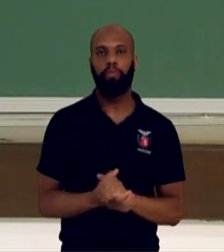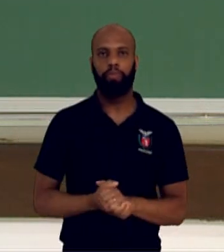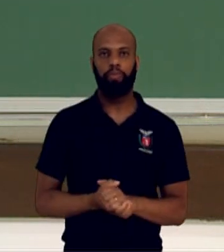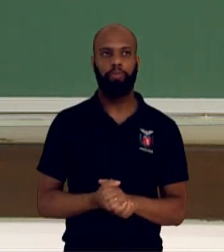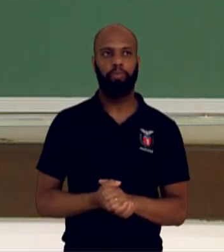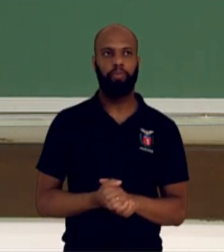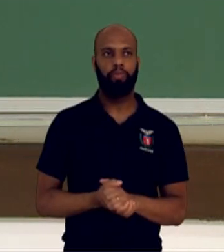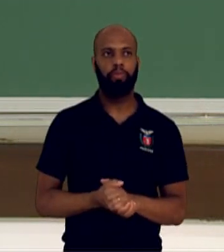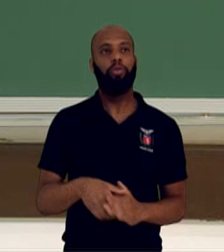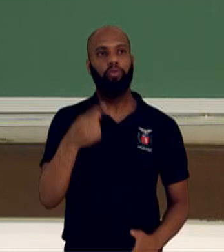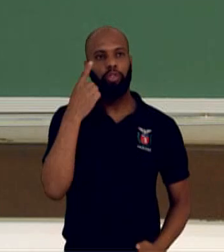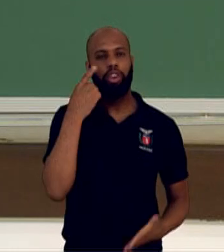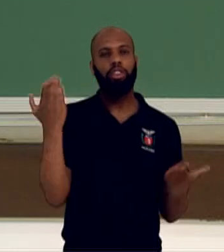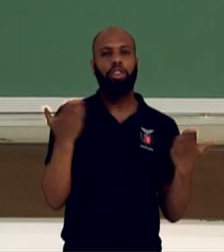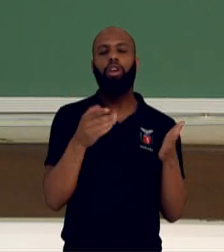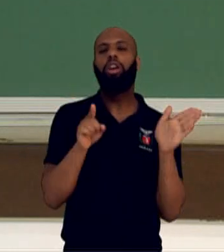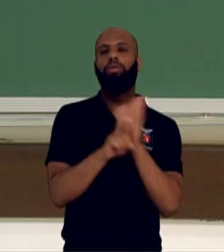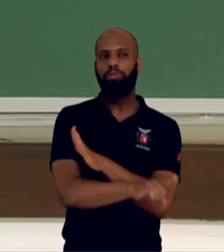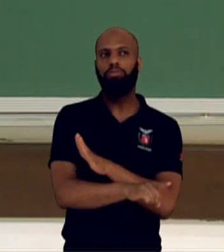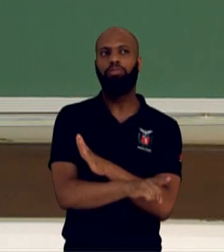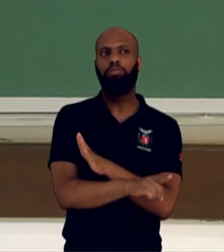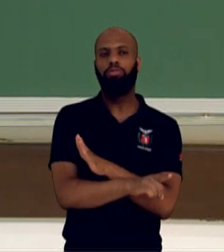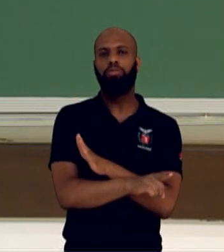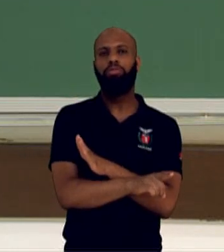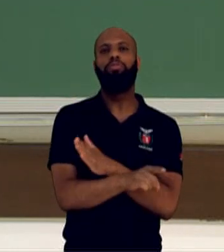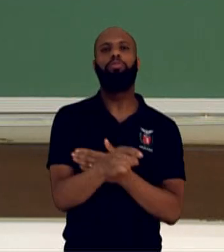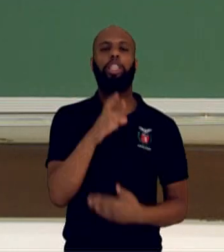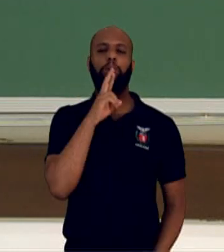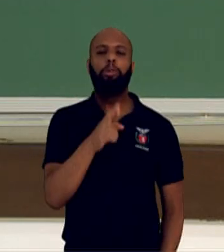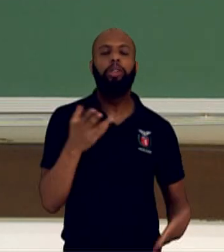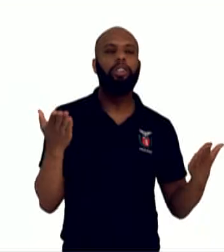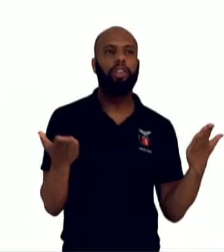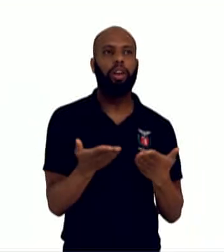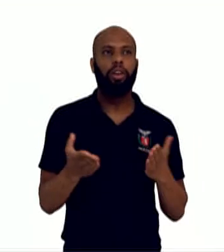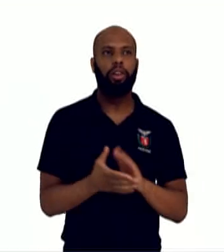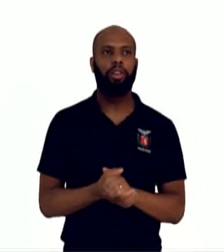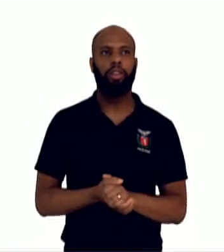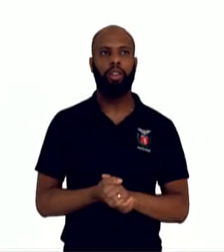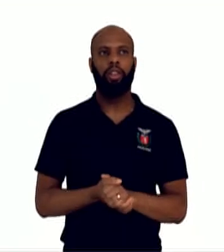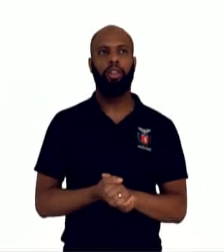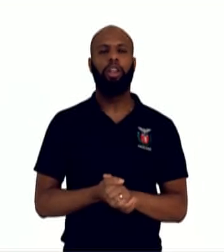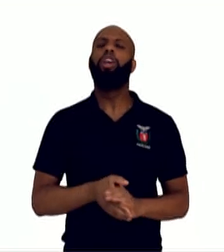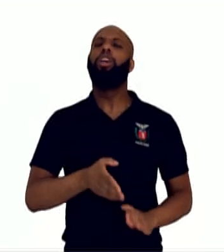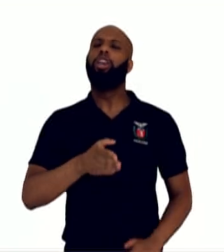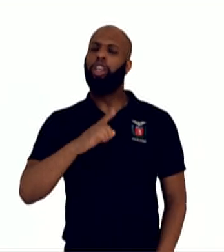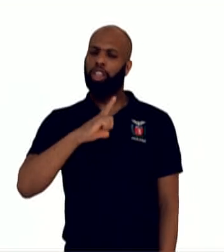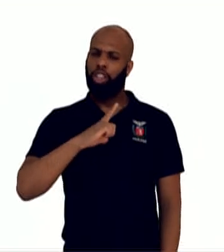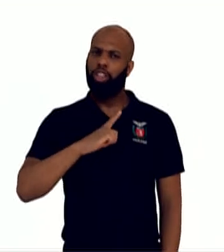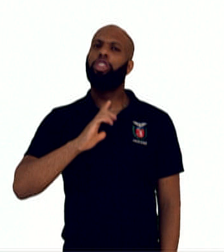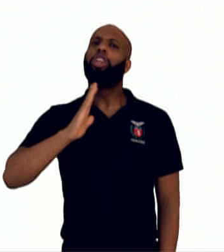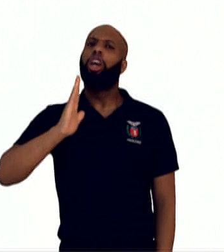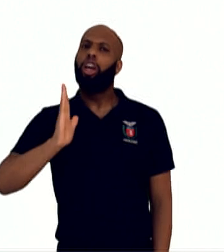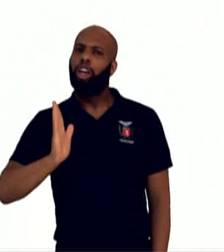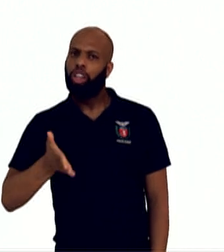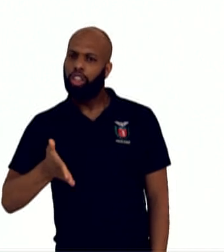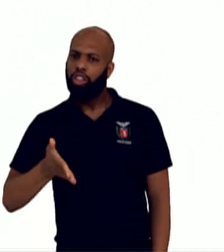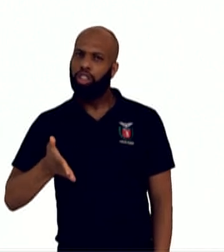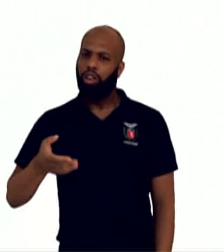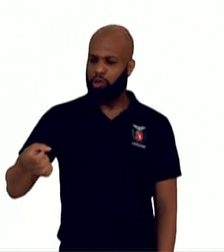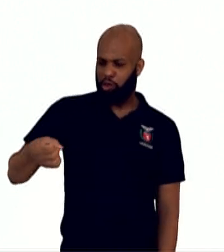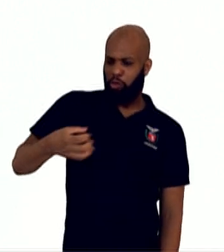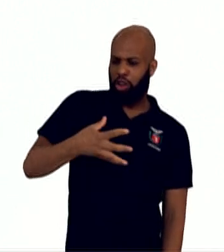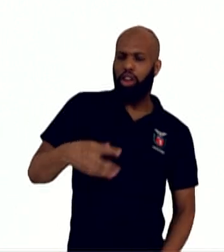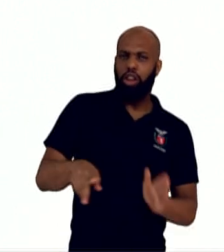lá, uma questãozinha para nós respondermos, né? Já existia modernismo no Brasil antes